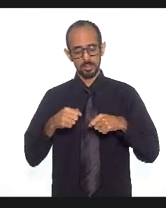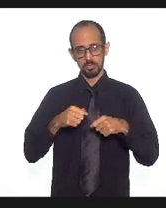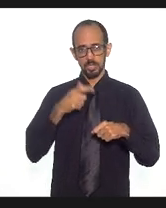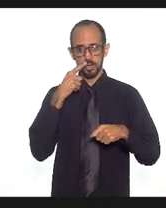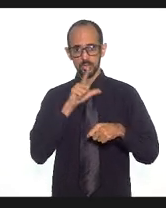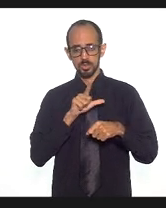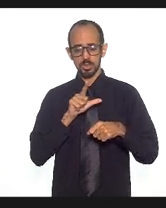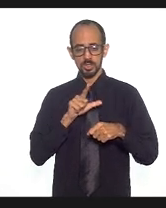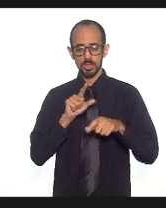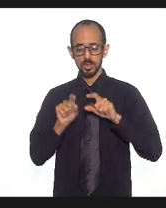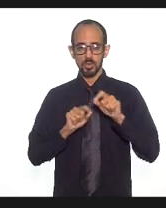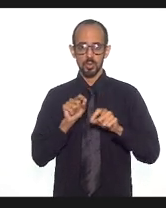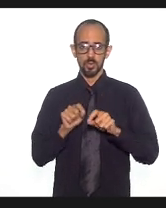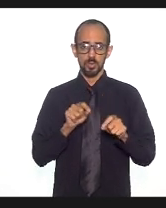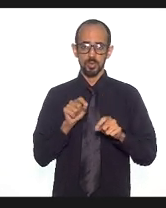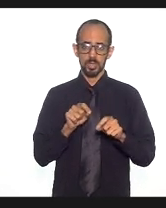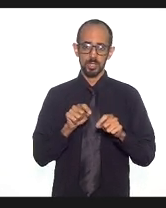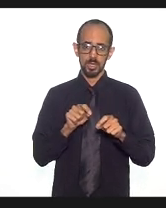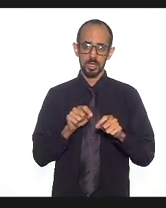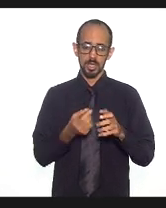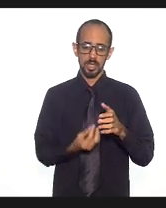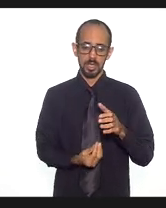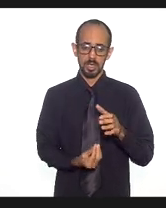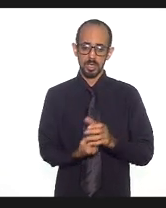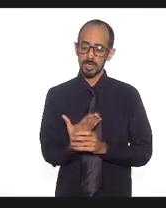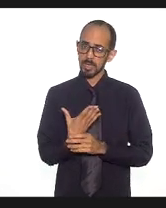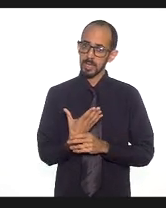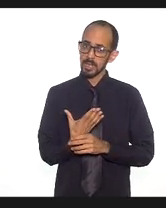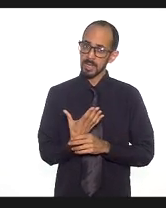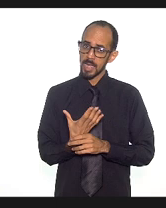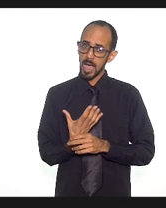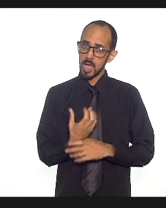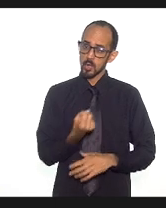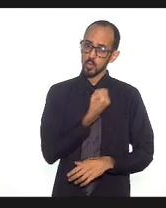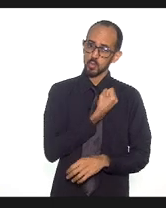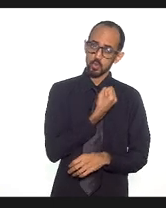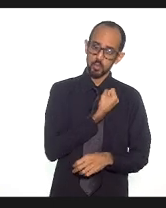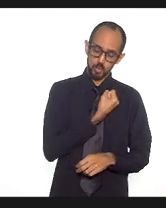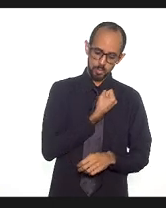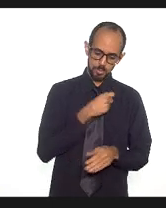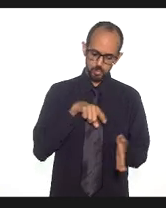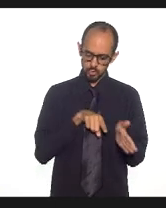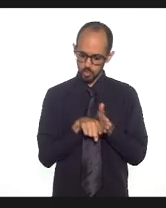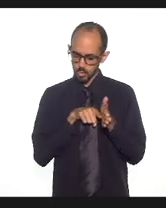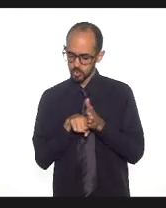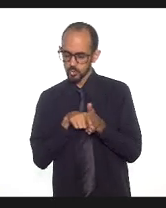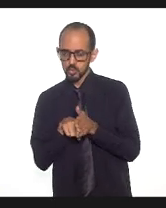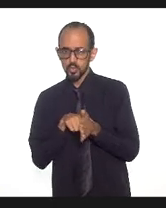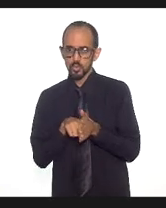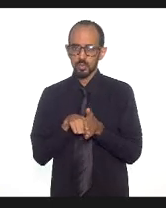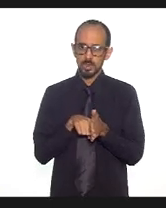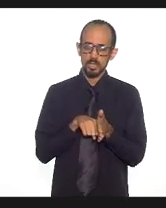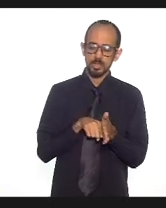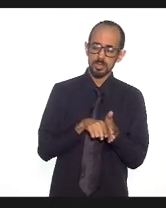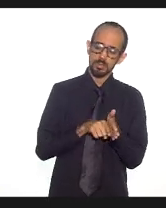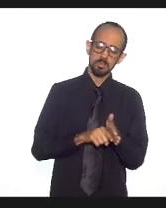né, índices, estabelecer medições, estabelecer consultas, onde a gente